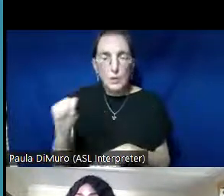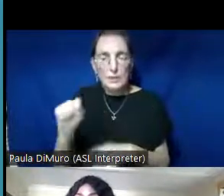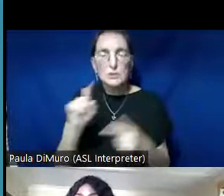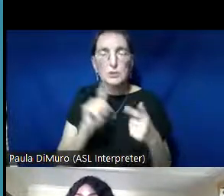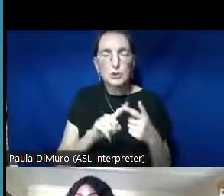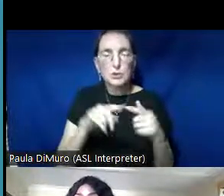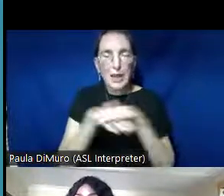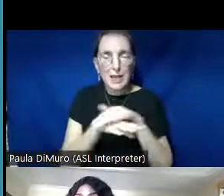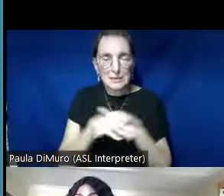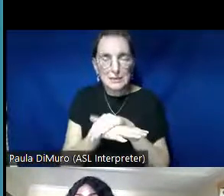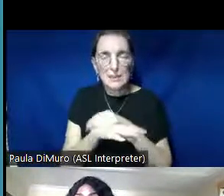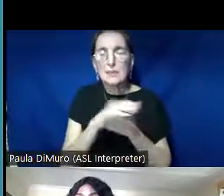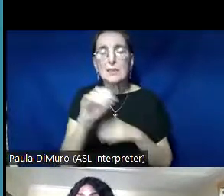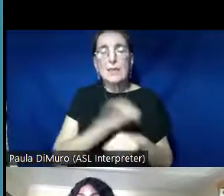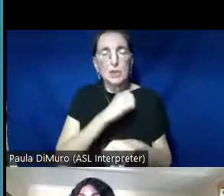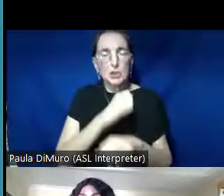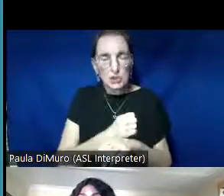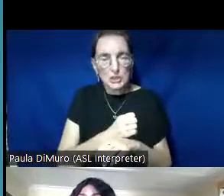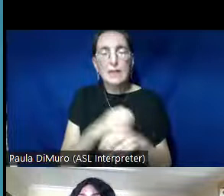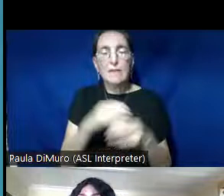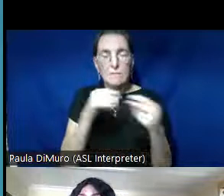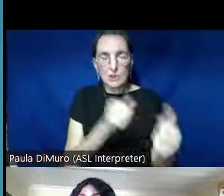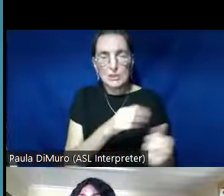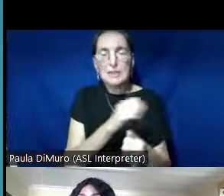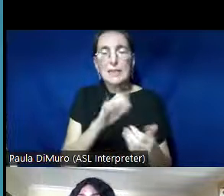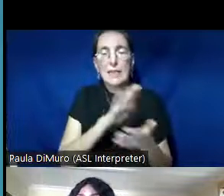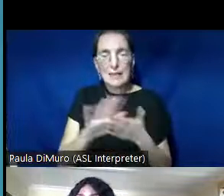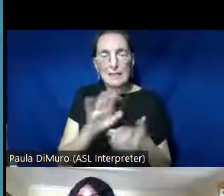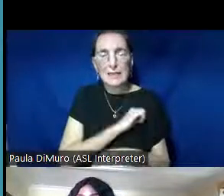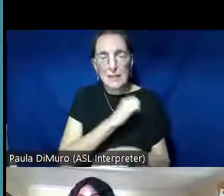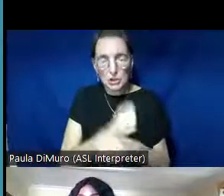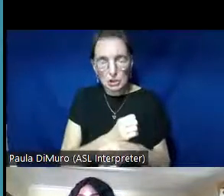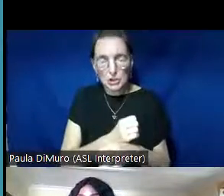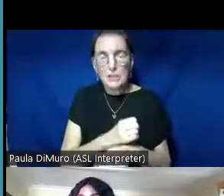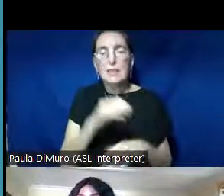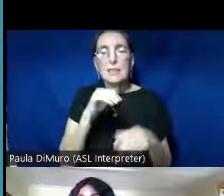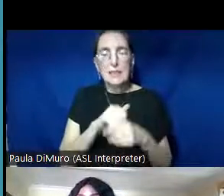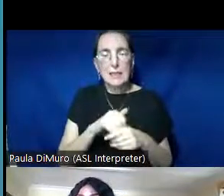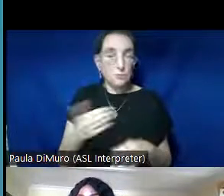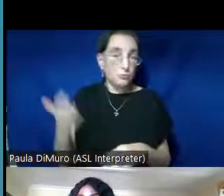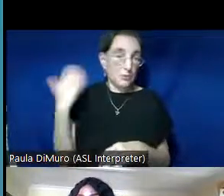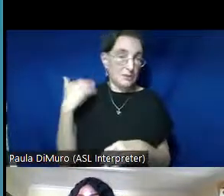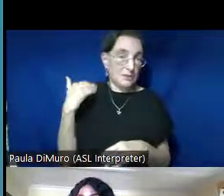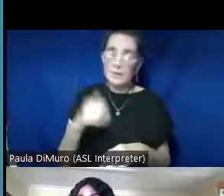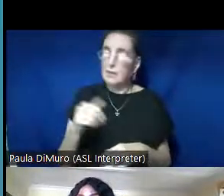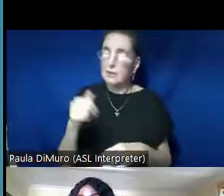para encontrar formas de acesso, eficiência de energia e energia